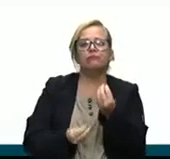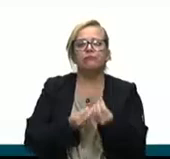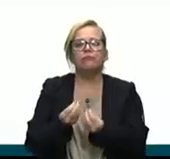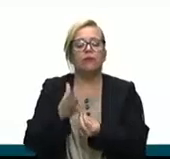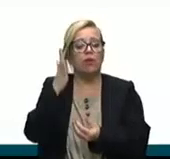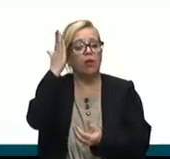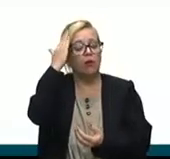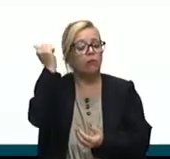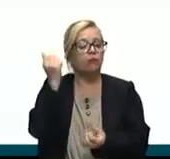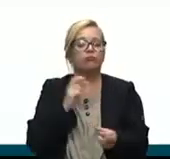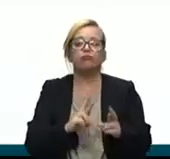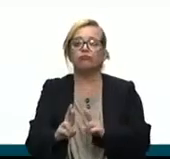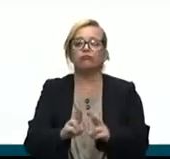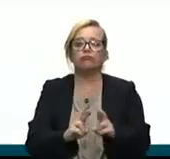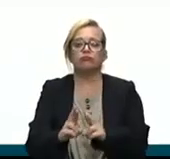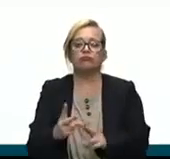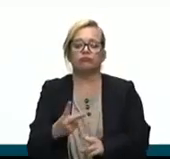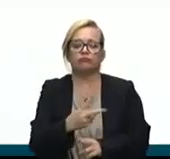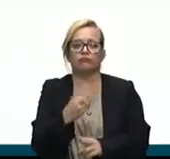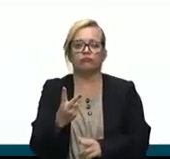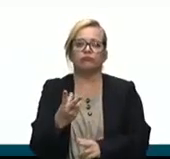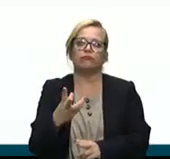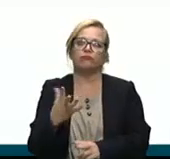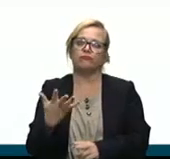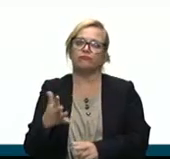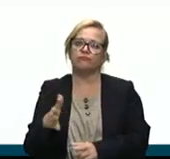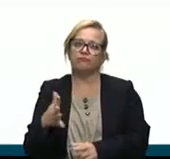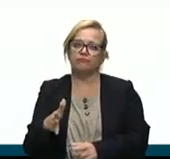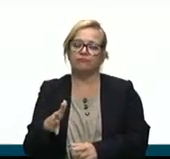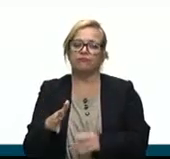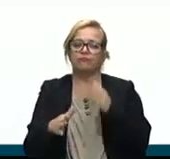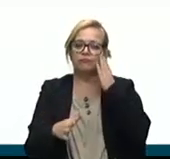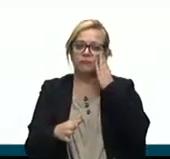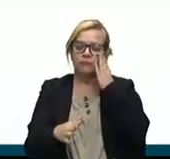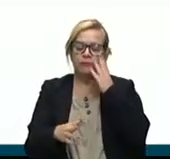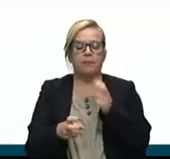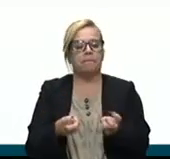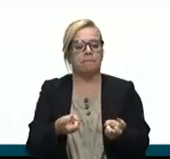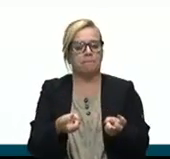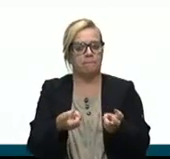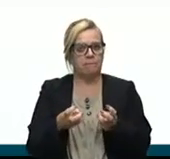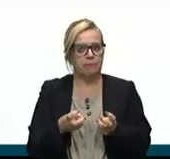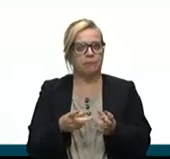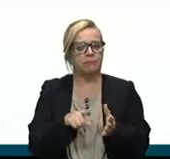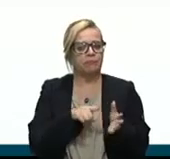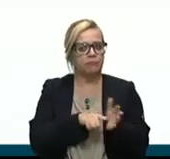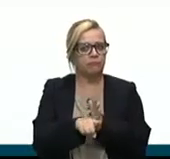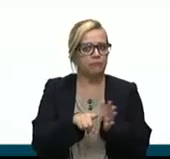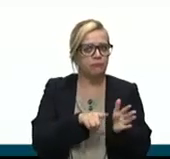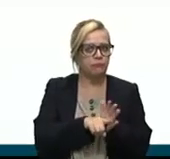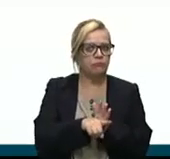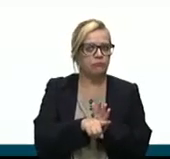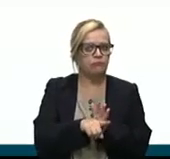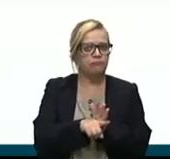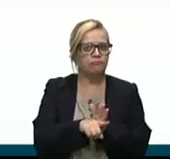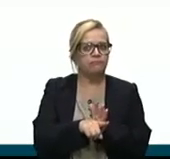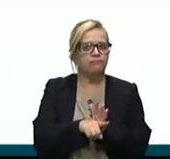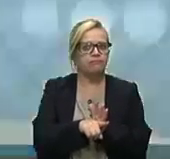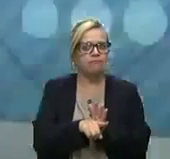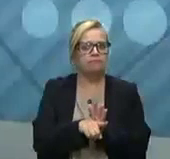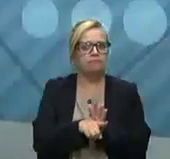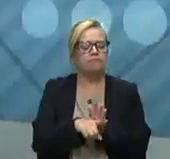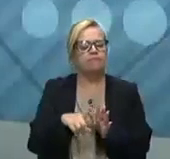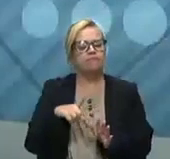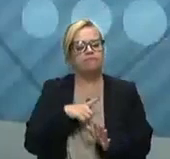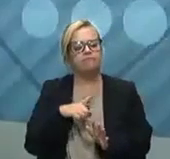a relação entre duas variáveis? Então perceba que pelos questionamentos apresentados nós vamos de fato